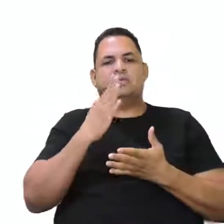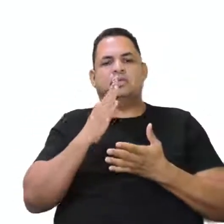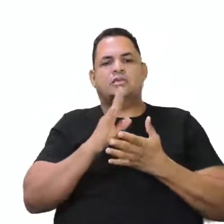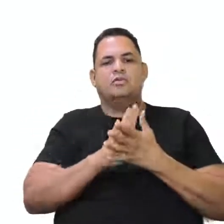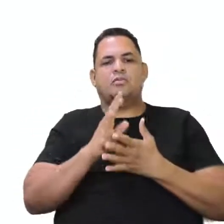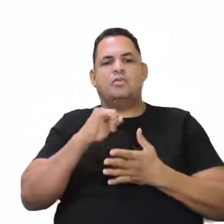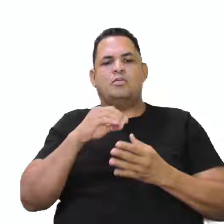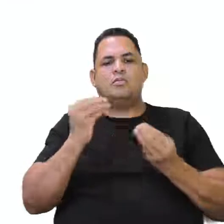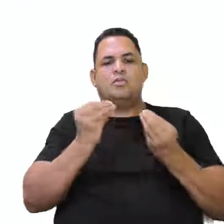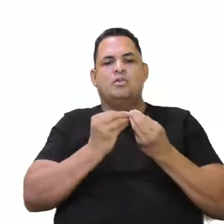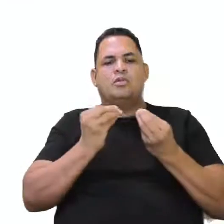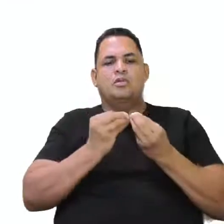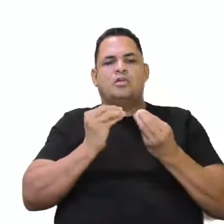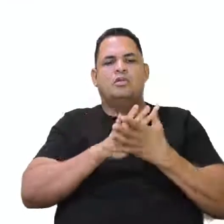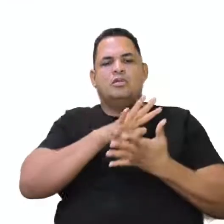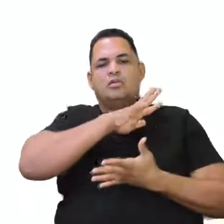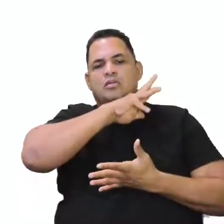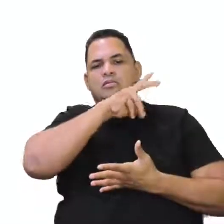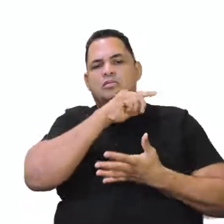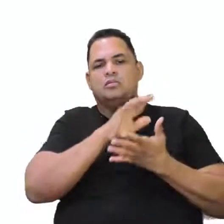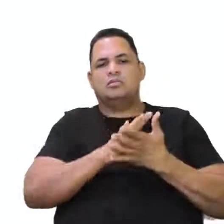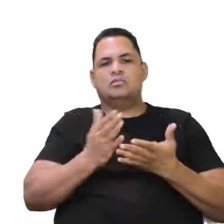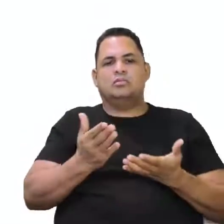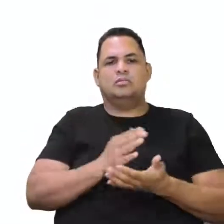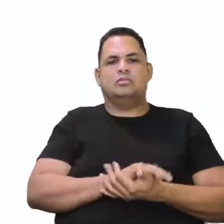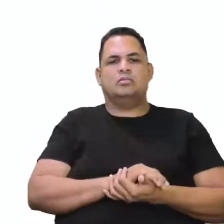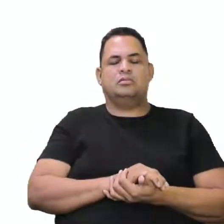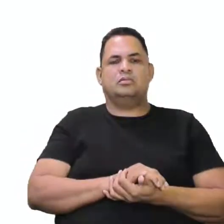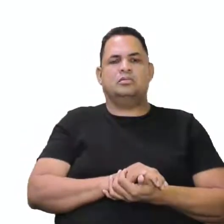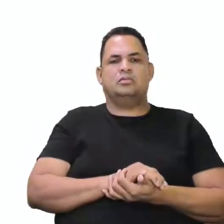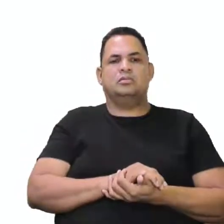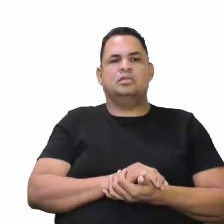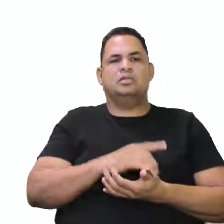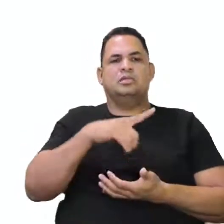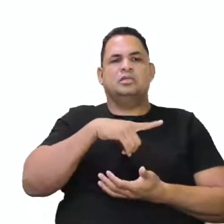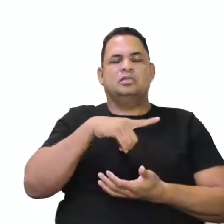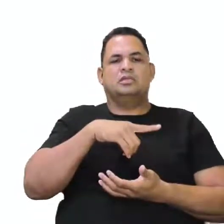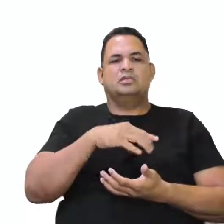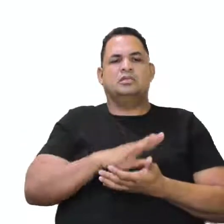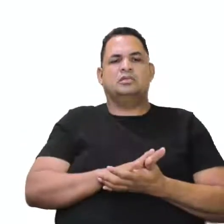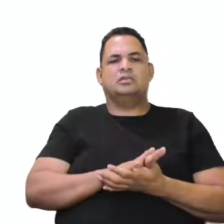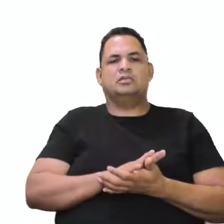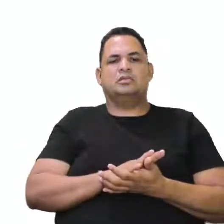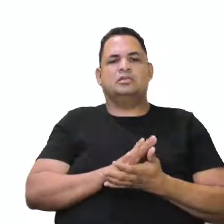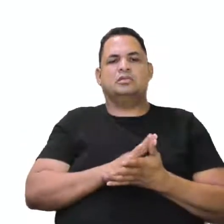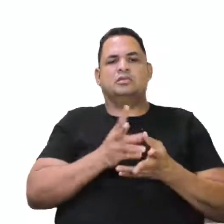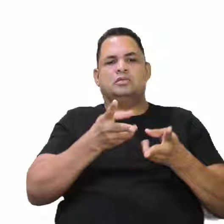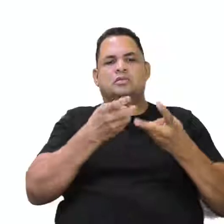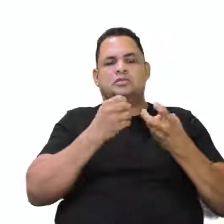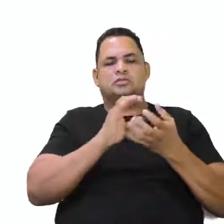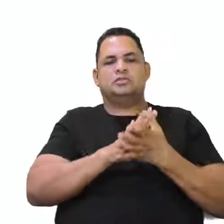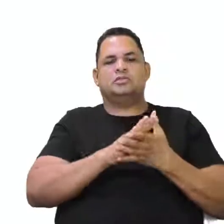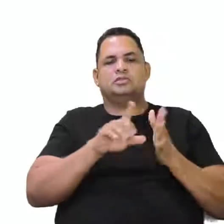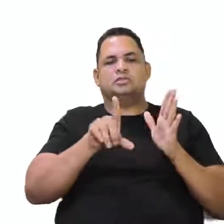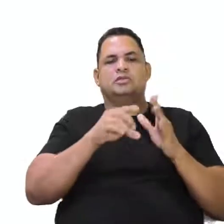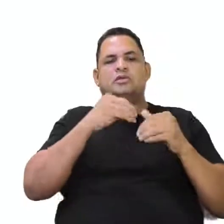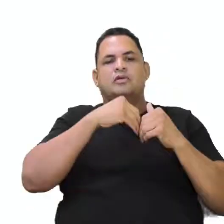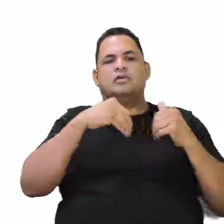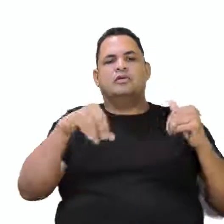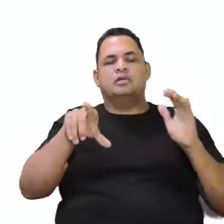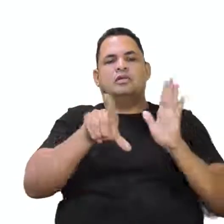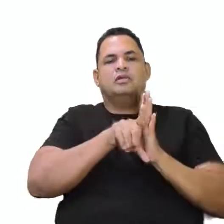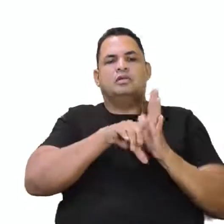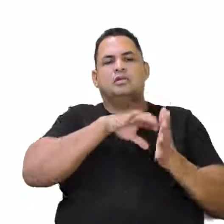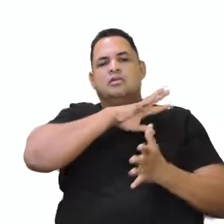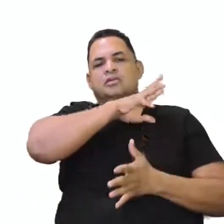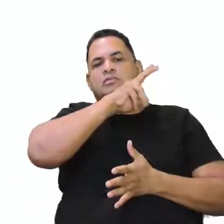algum organismo vivo, no caso de animais, tá bom? Aí a gente está falando aqui sobre biopiratarias de animais. A gente tem algumas